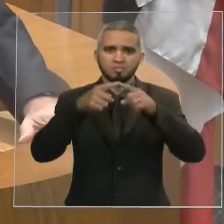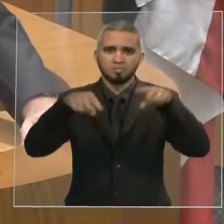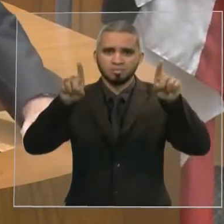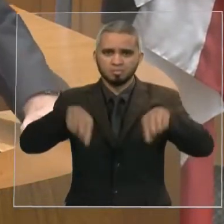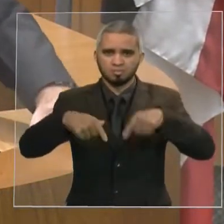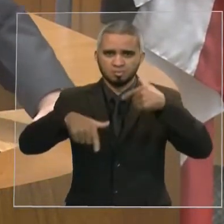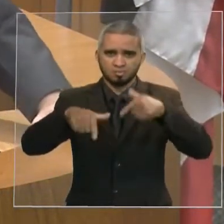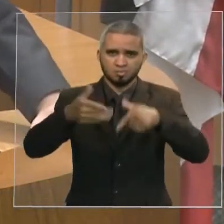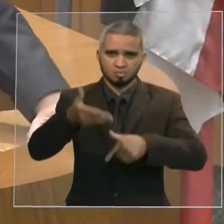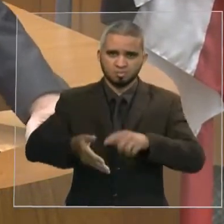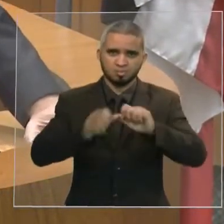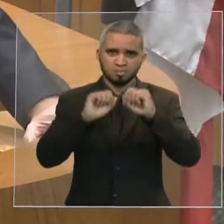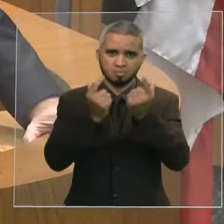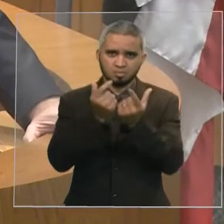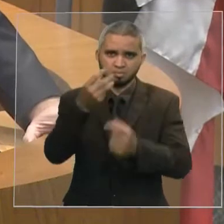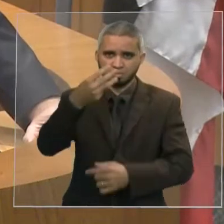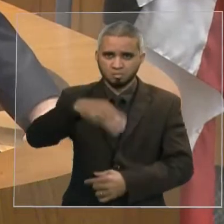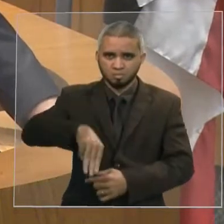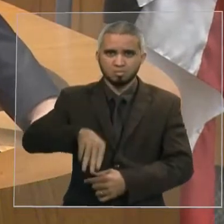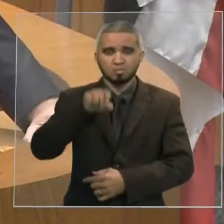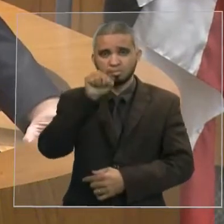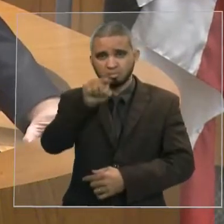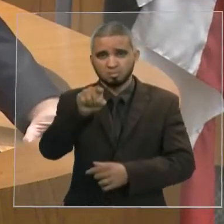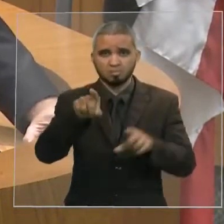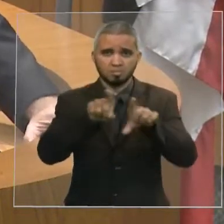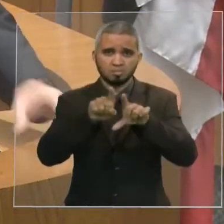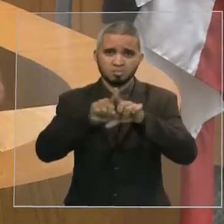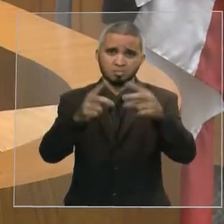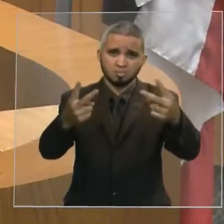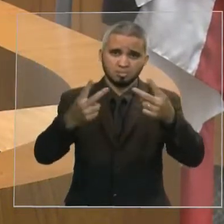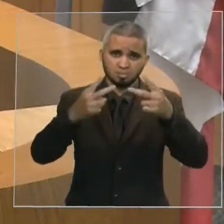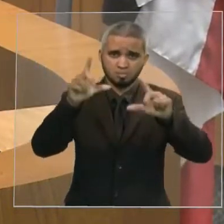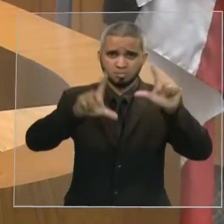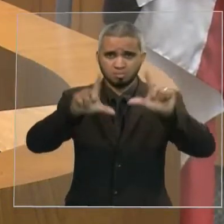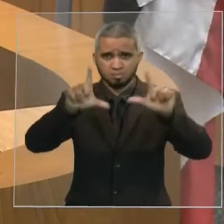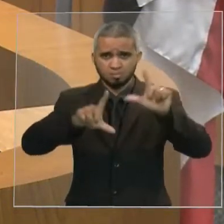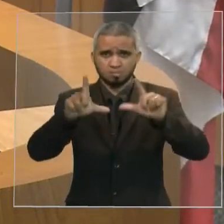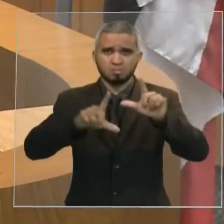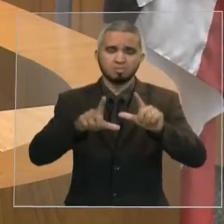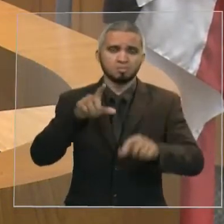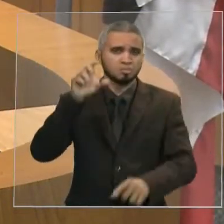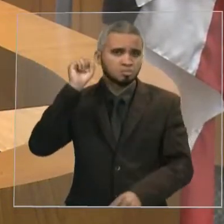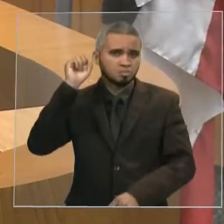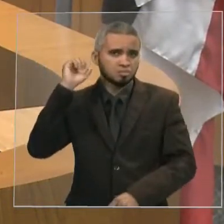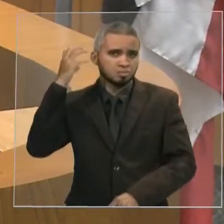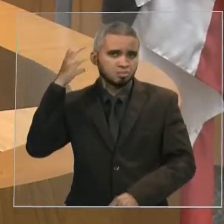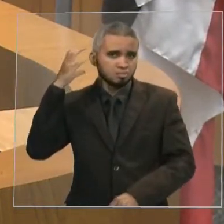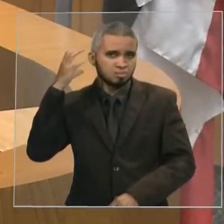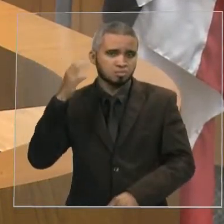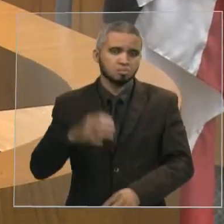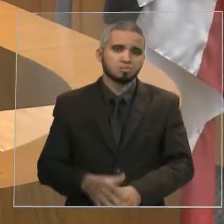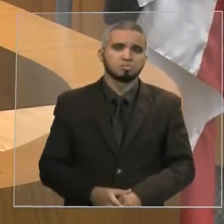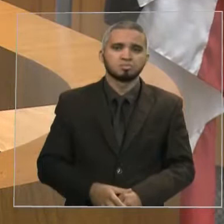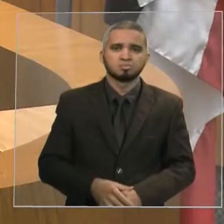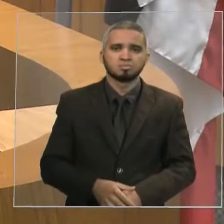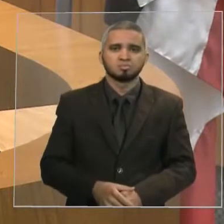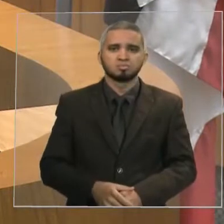que nos assistem e que nos ouvem. Senhoras e senhores, ontem